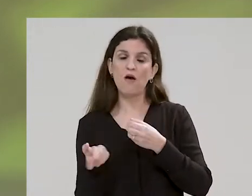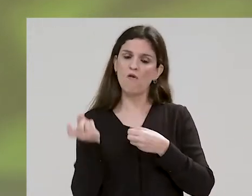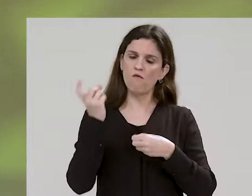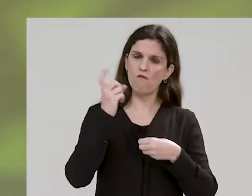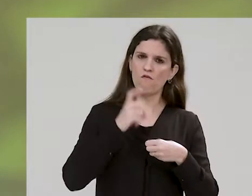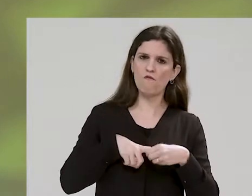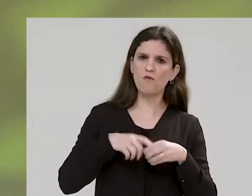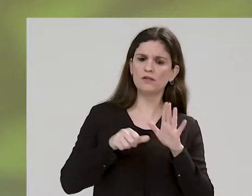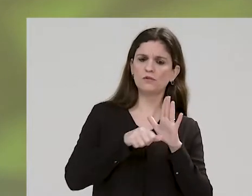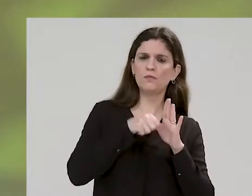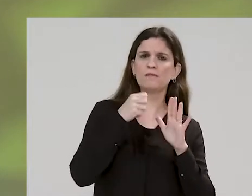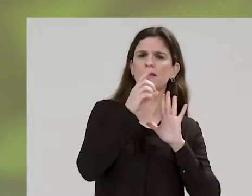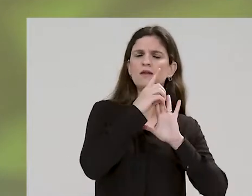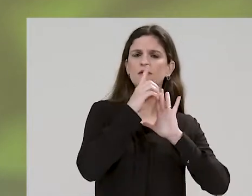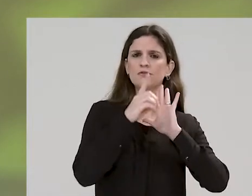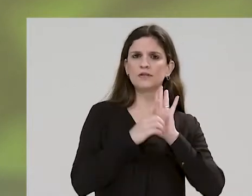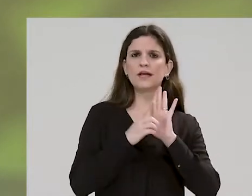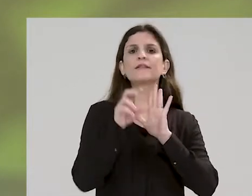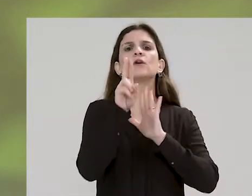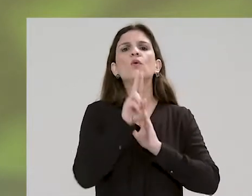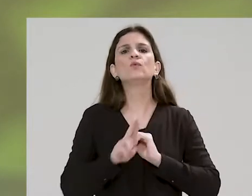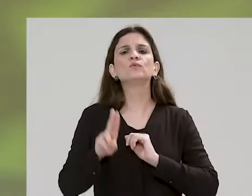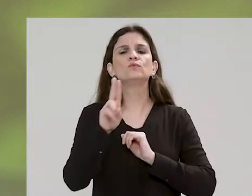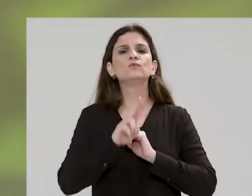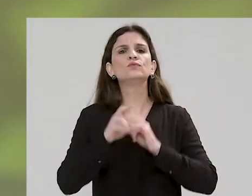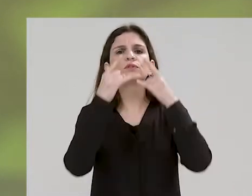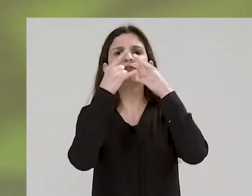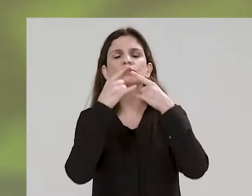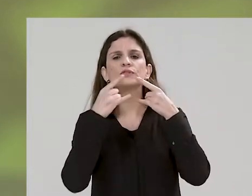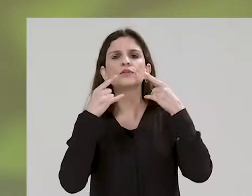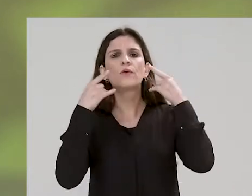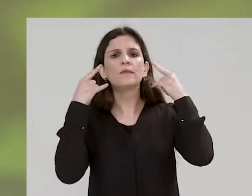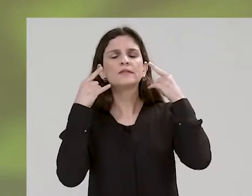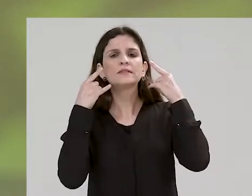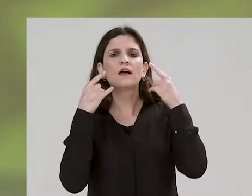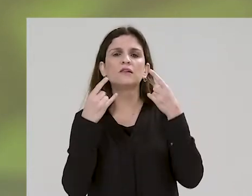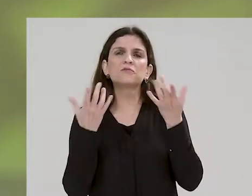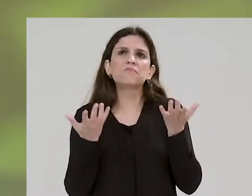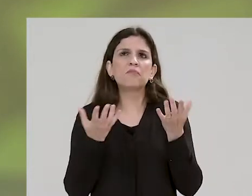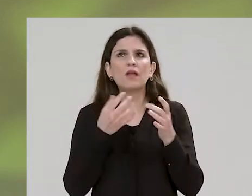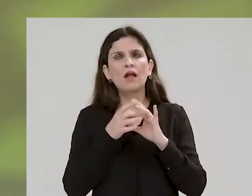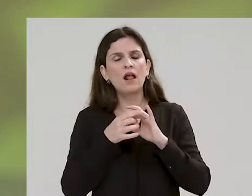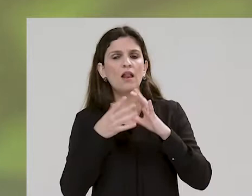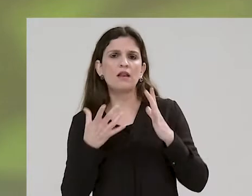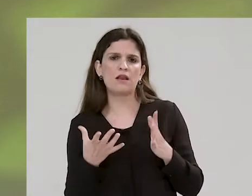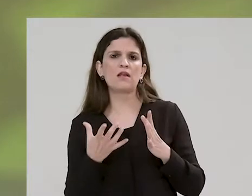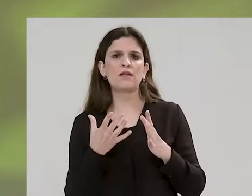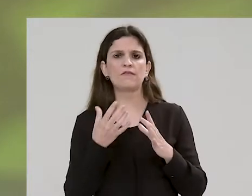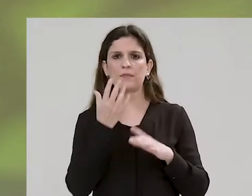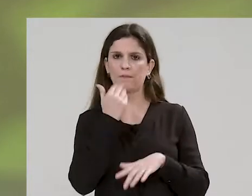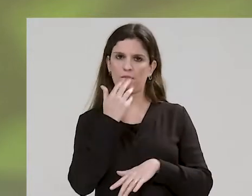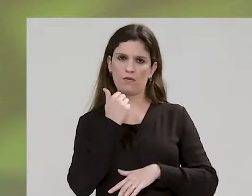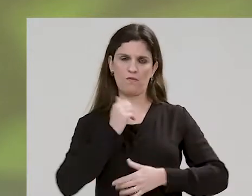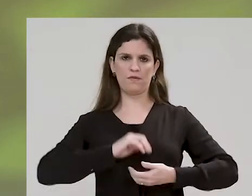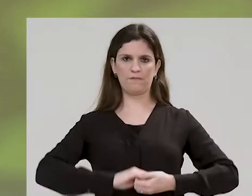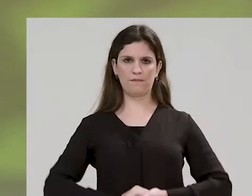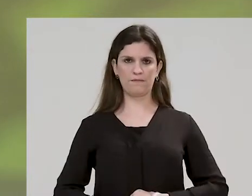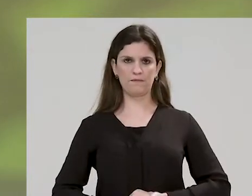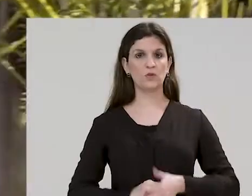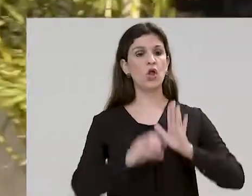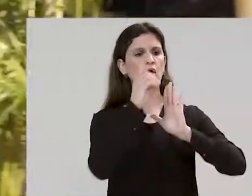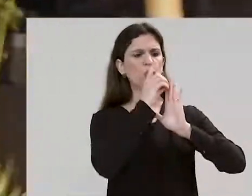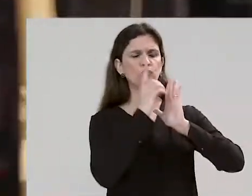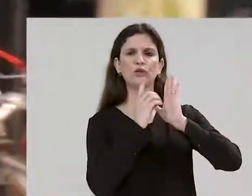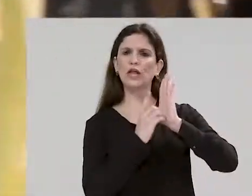previsão volta a ser o que foi determinado no primeiro decreto. A utilização de máscaras não será exigida durante o consumo de